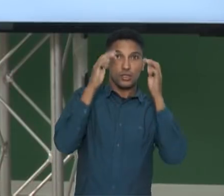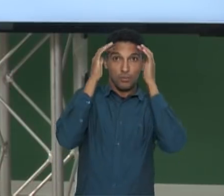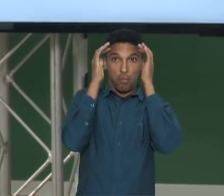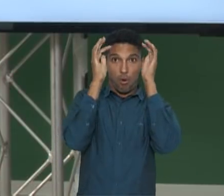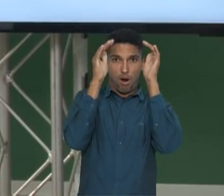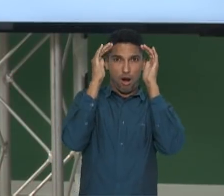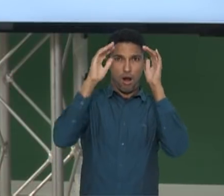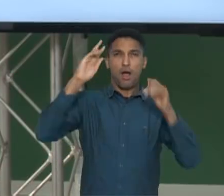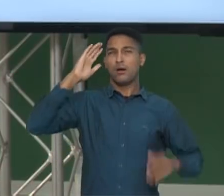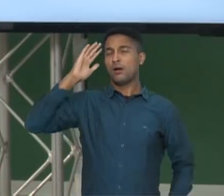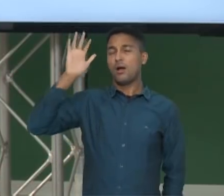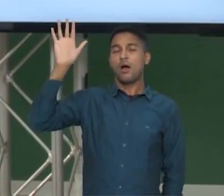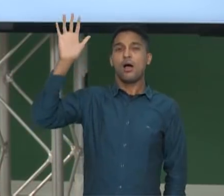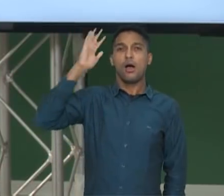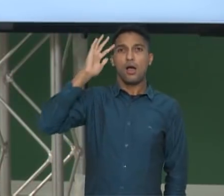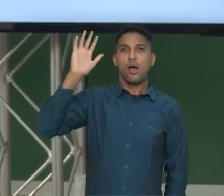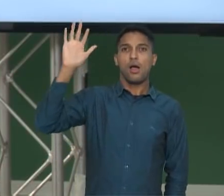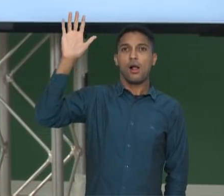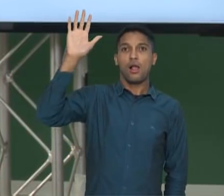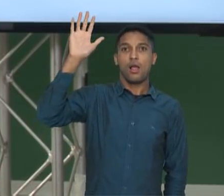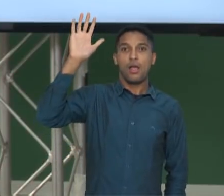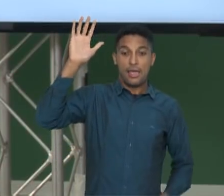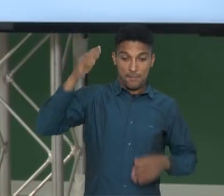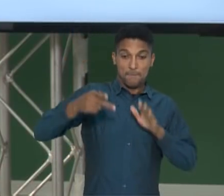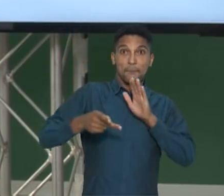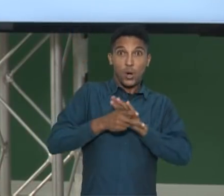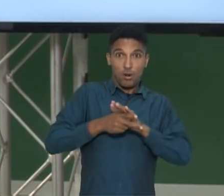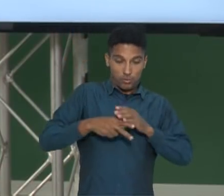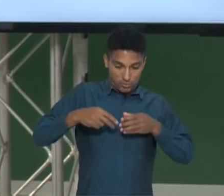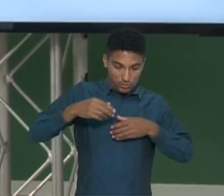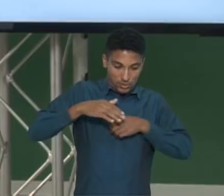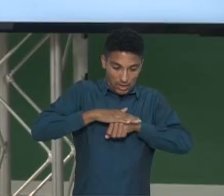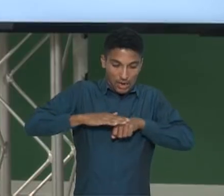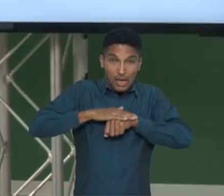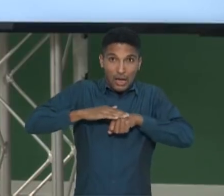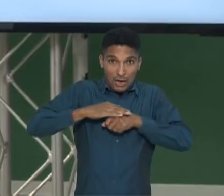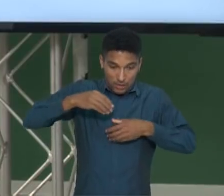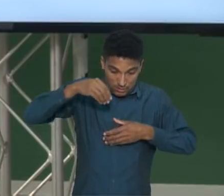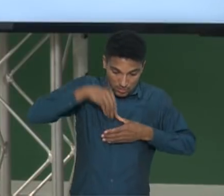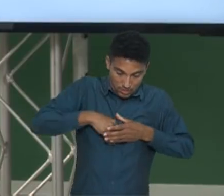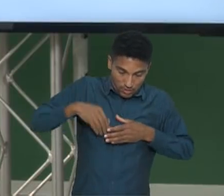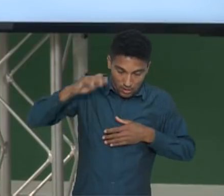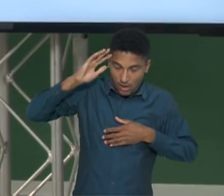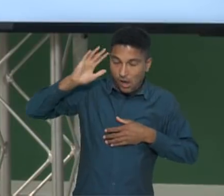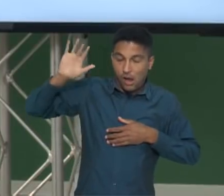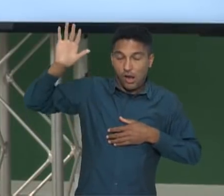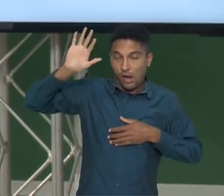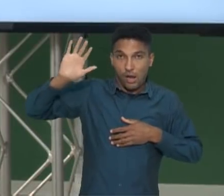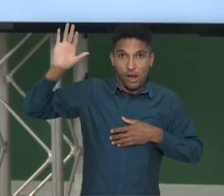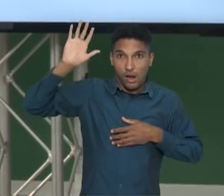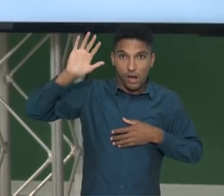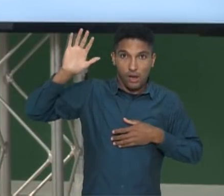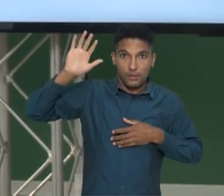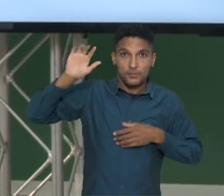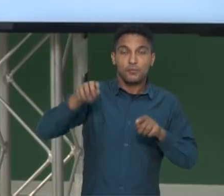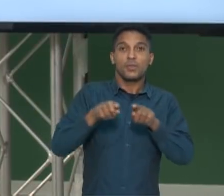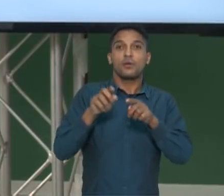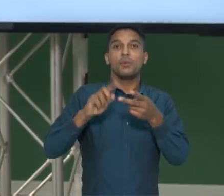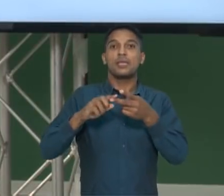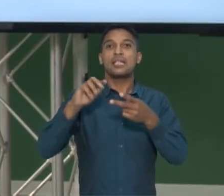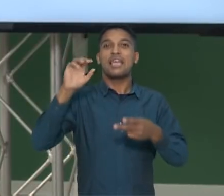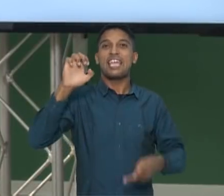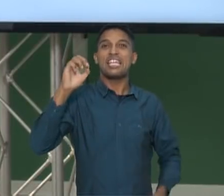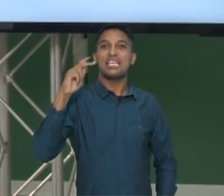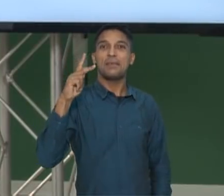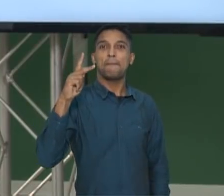aqueles pensamentos que ela conversa consigo própria e etc., né? A epifania, que é esse momento da revelação